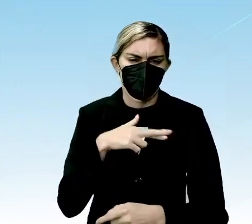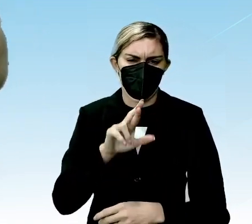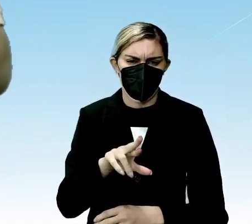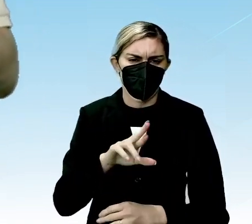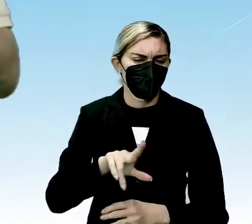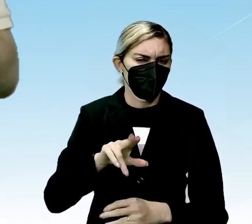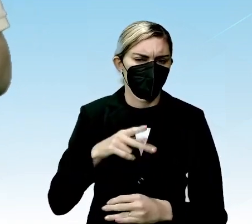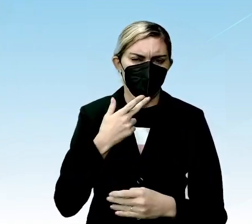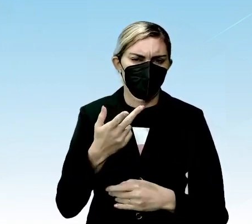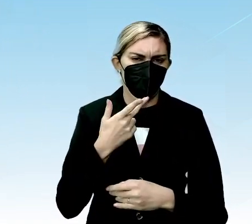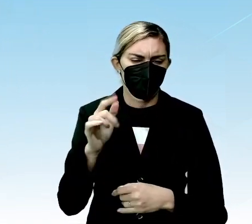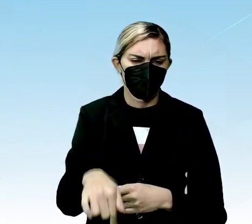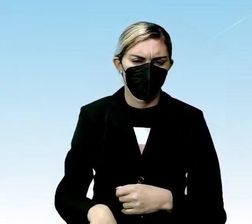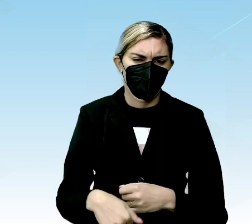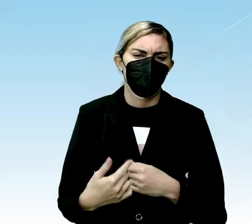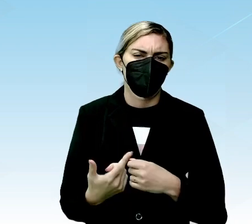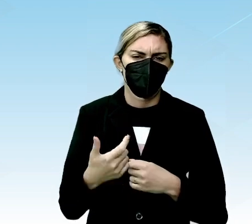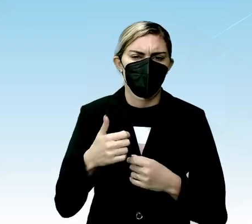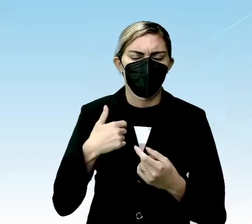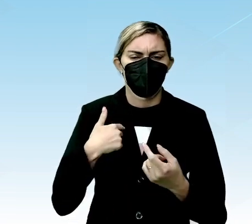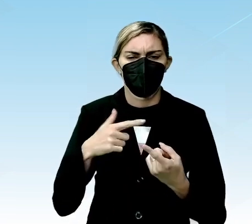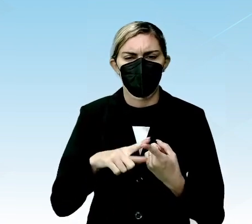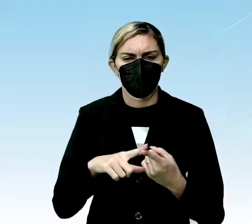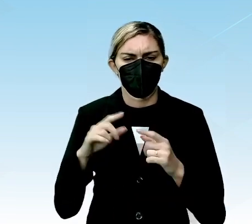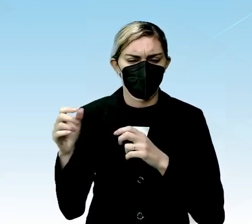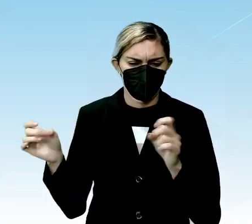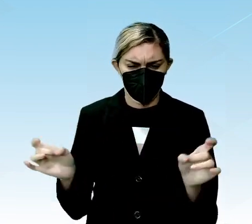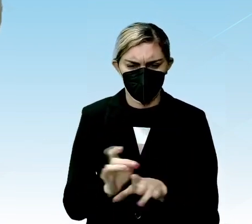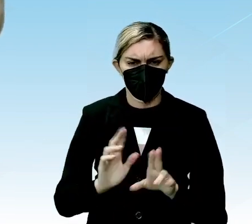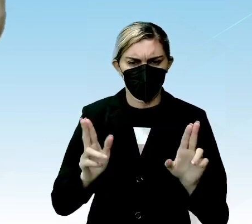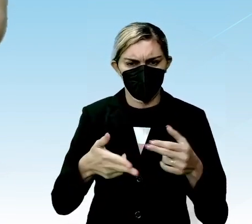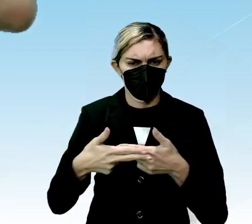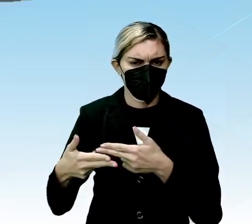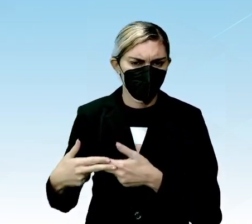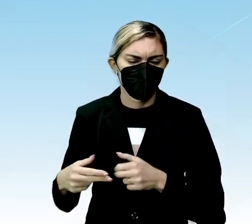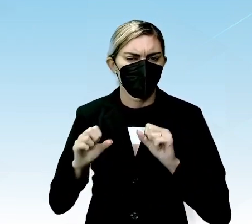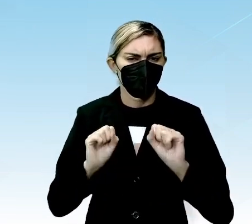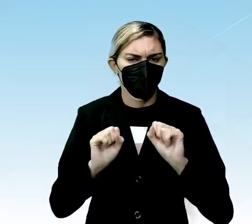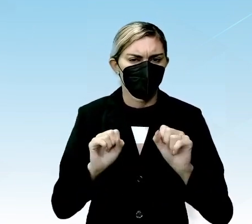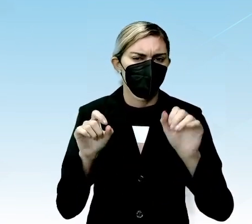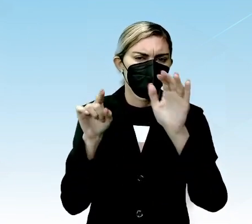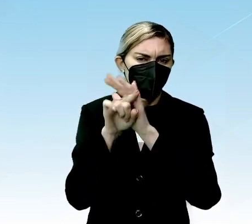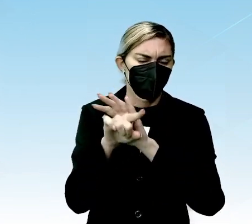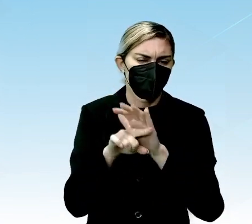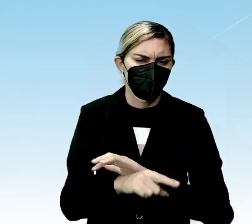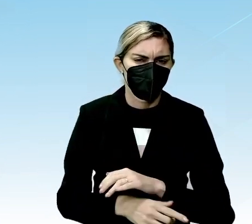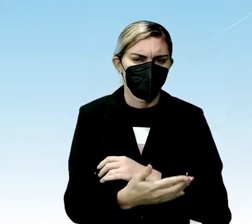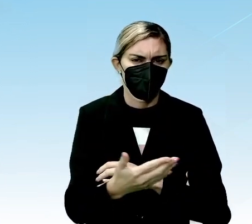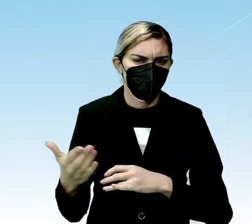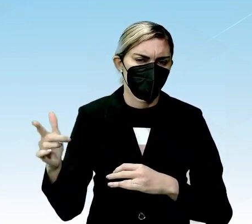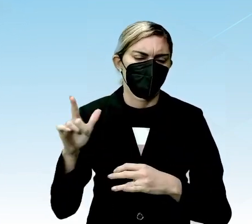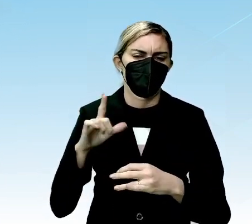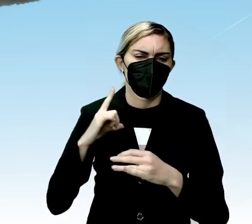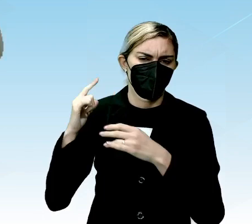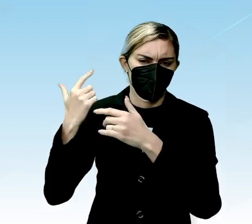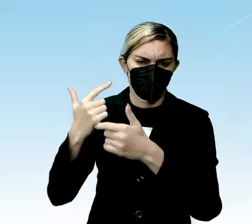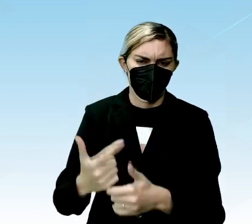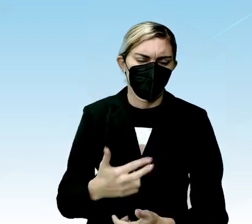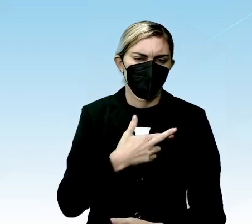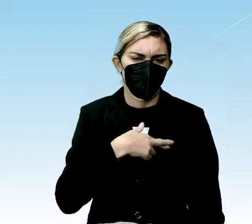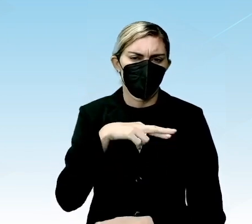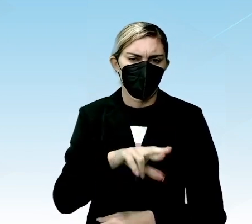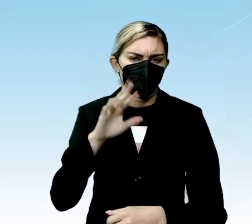não falamos aqui? Ao término desta série, vocês podem muito bem pesquisar outras tradições religiosas